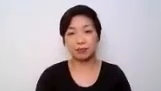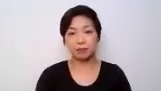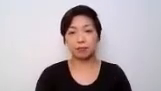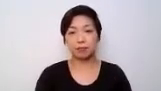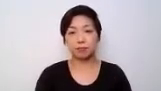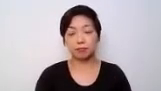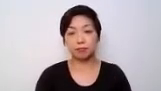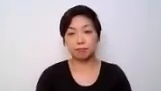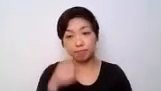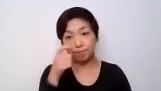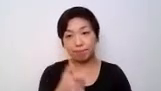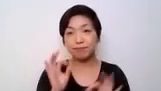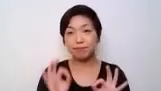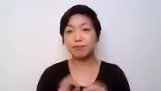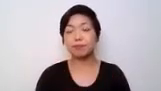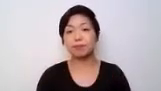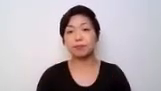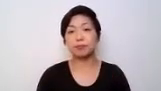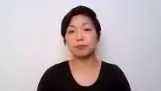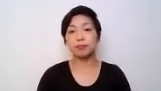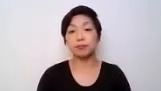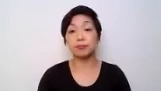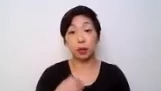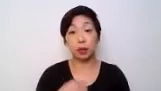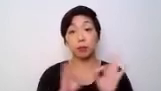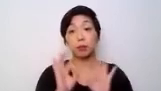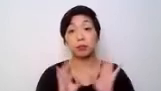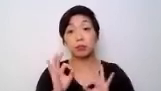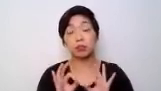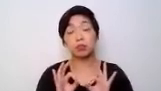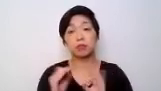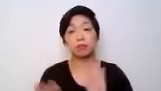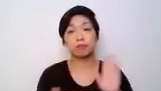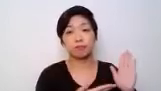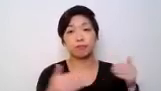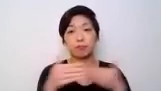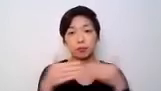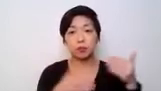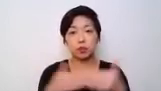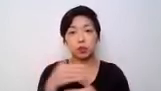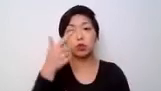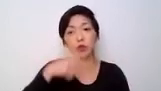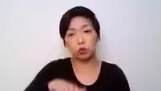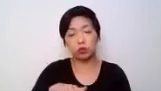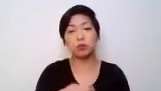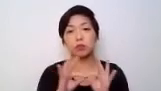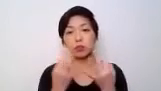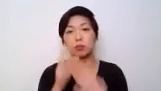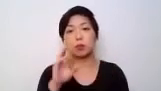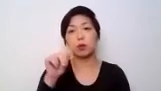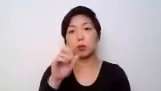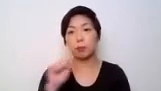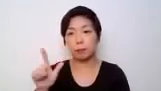muito interessante mesmo eu projetei a figura novamente do mausoléu da família Robel